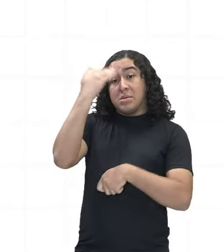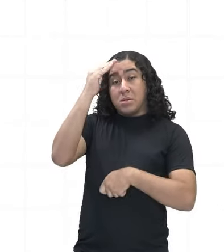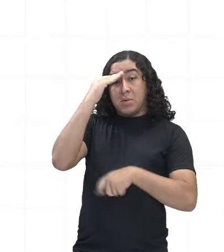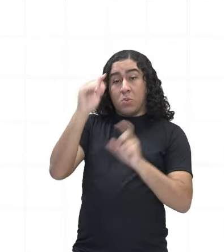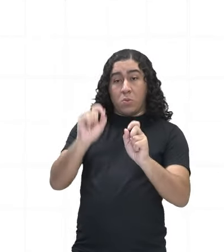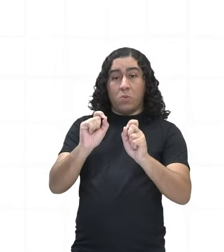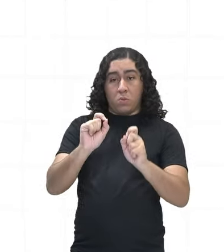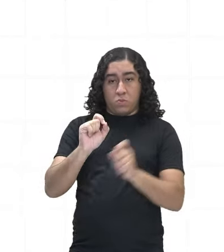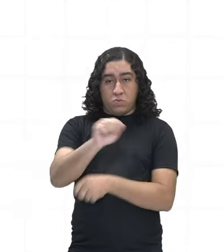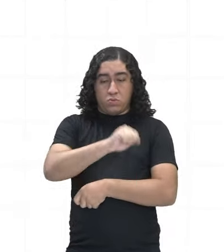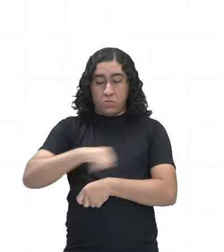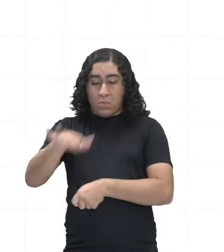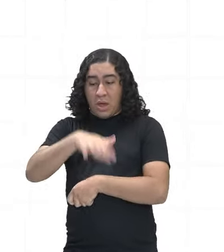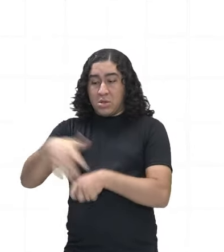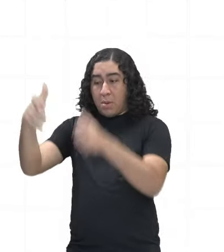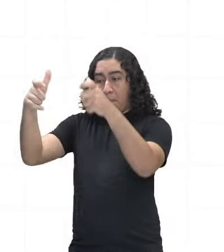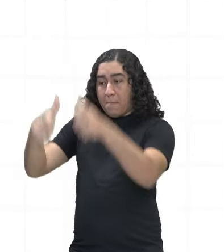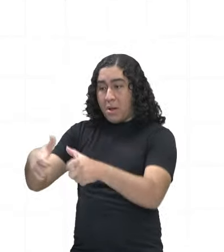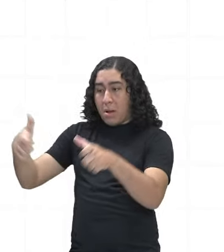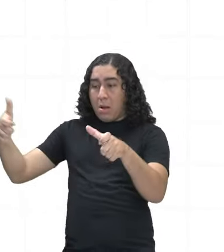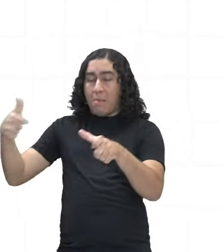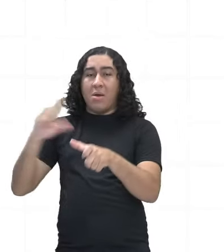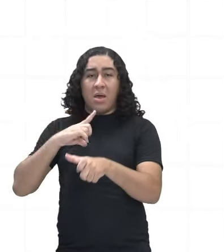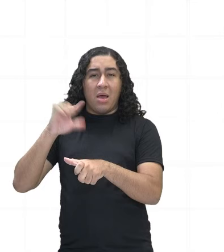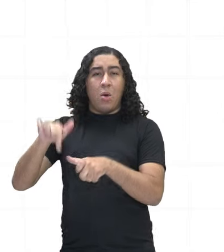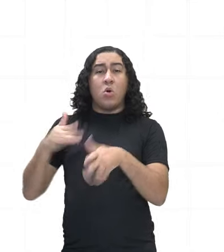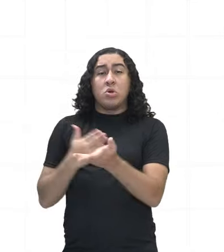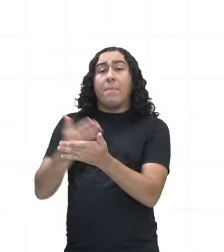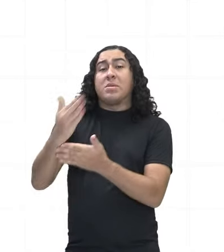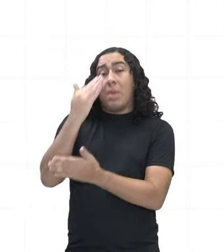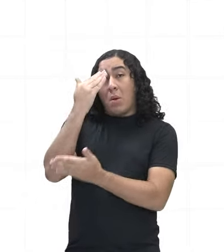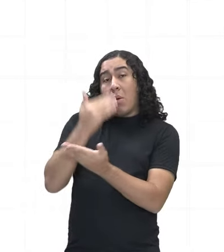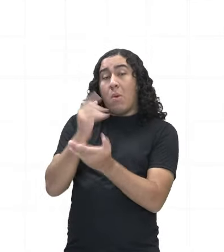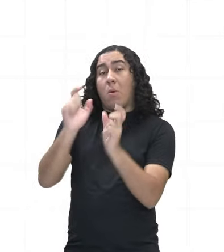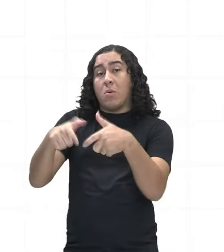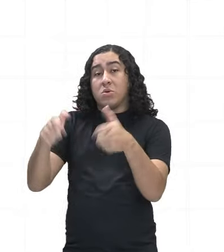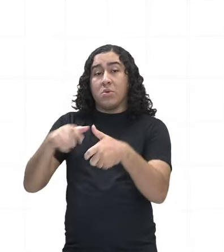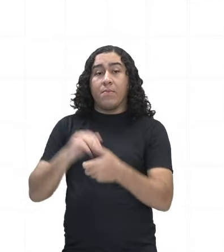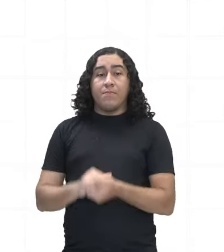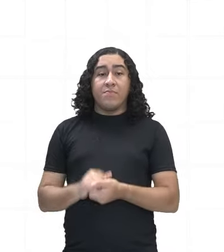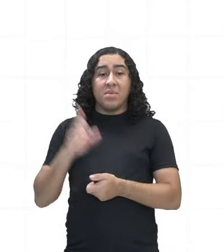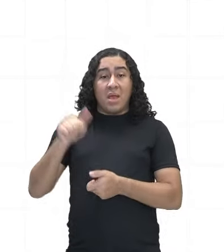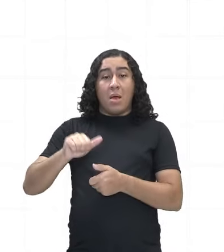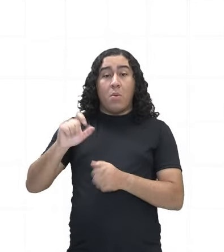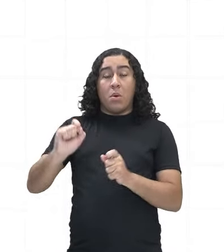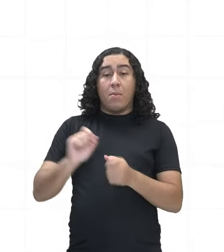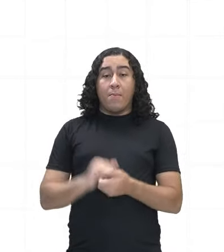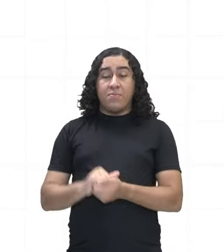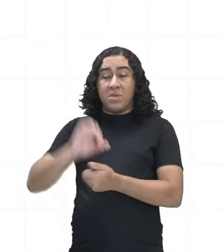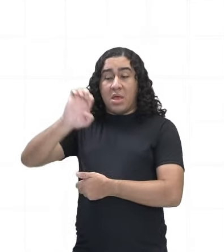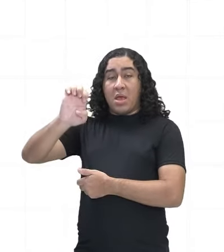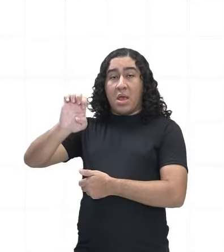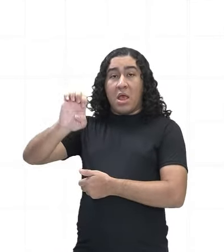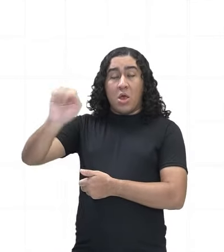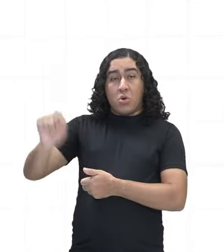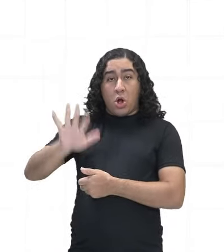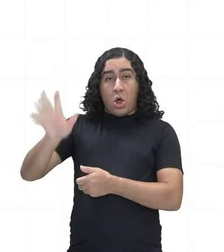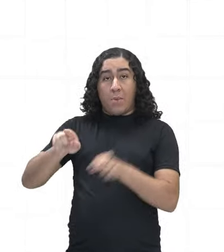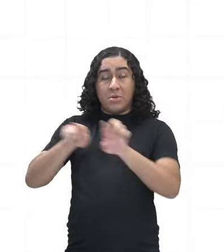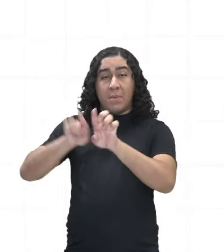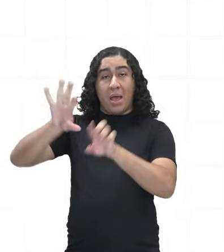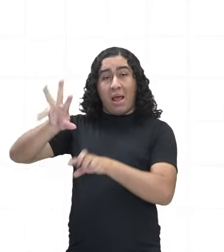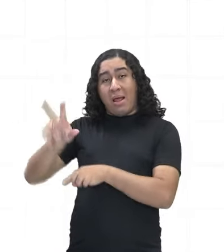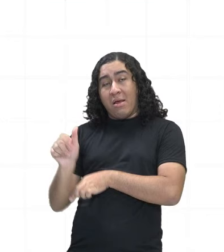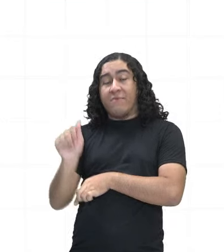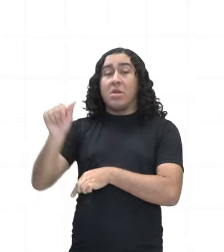as áreas de partida eh que a área de partida principal foi Sobretudo o continente europeu e africano de onde partiram